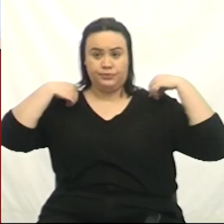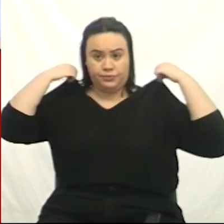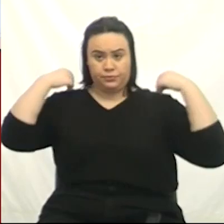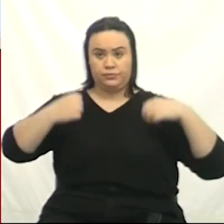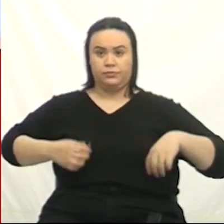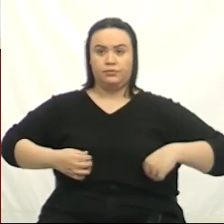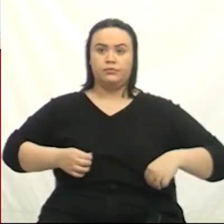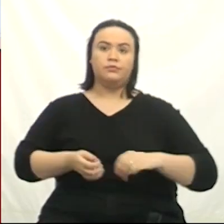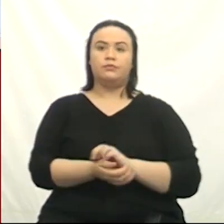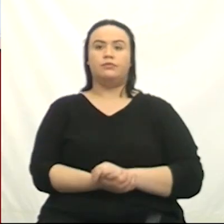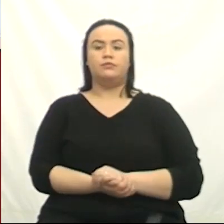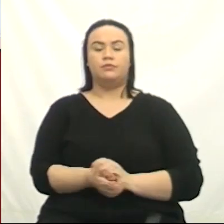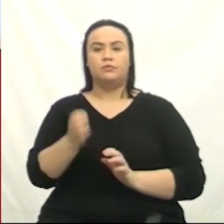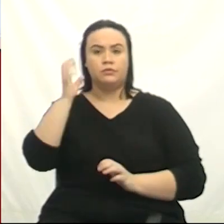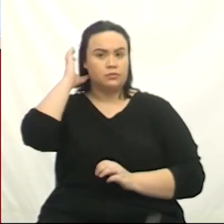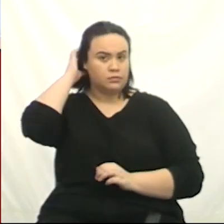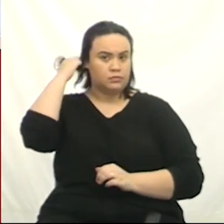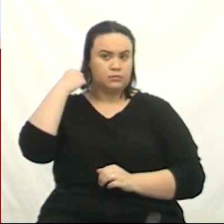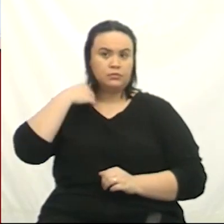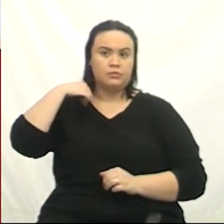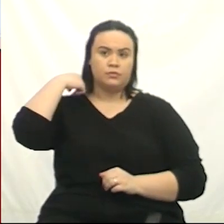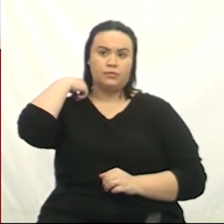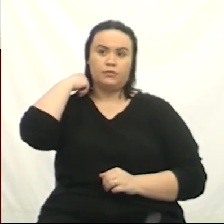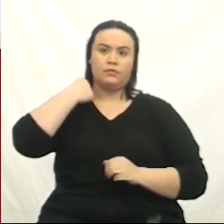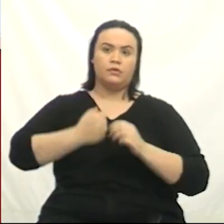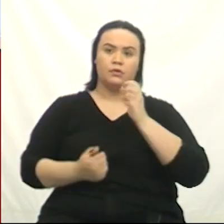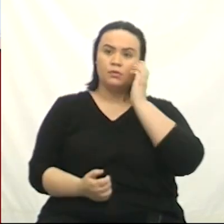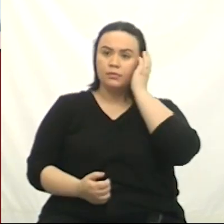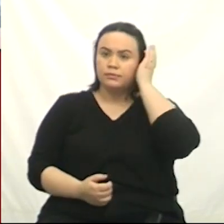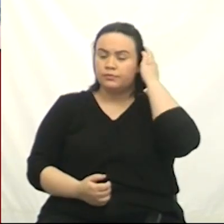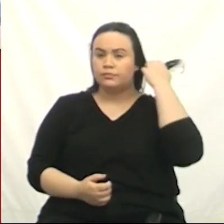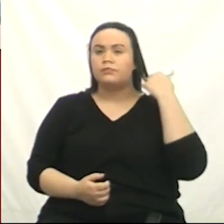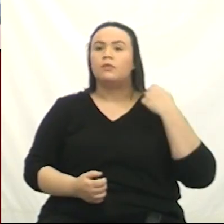Outra situação que a gente não tem falado mais aqui, até porque tem